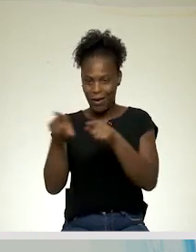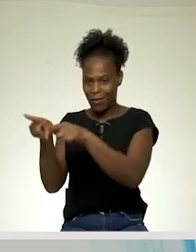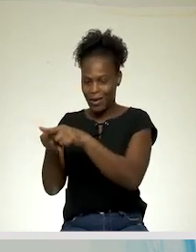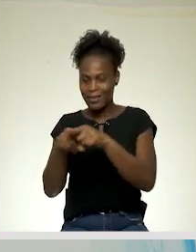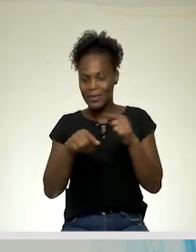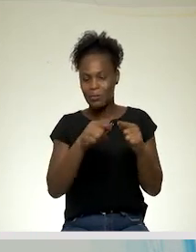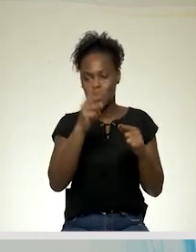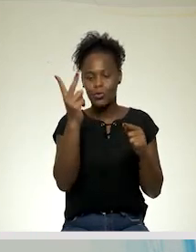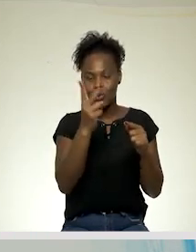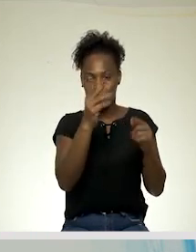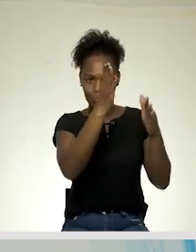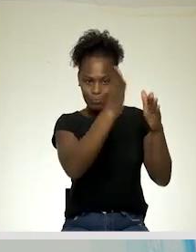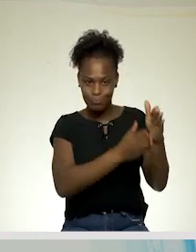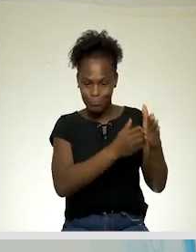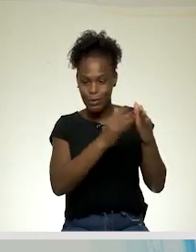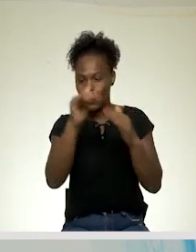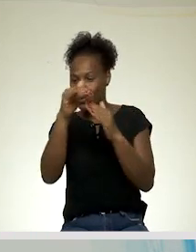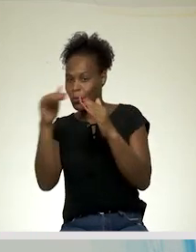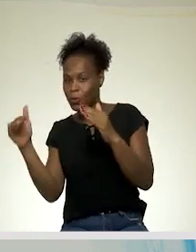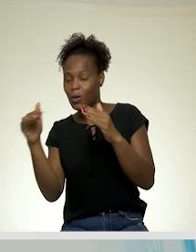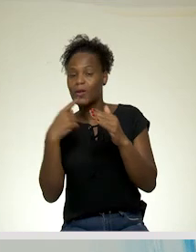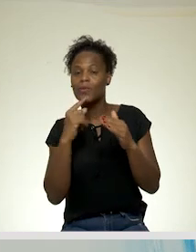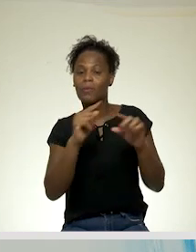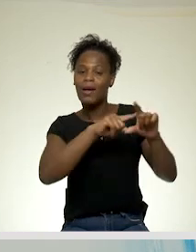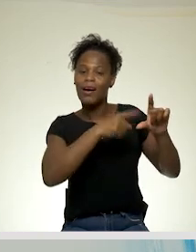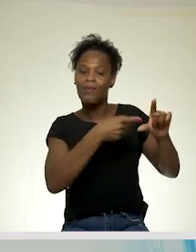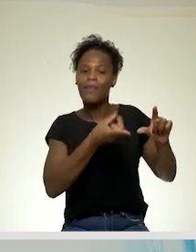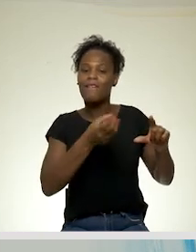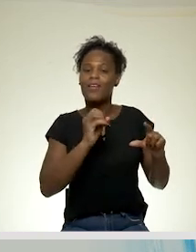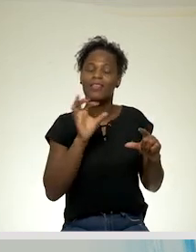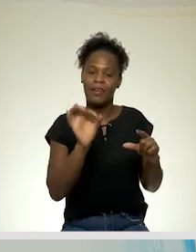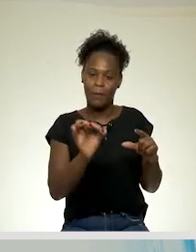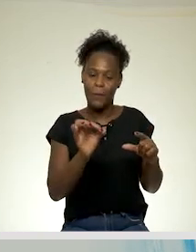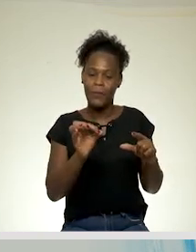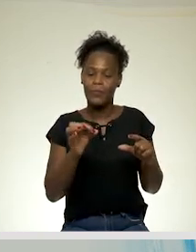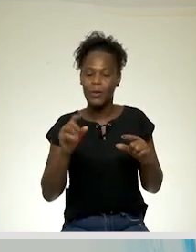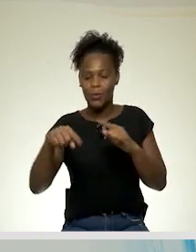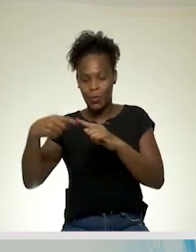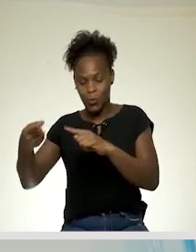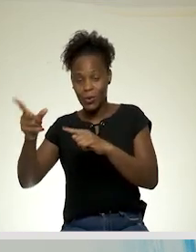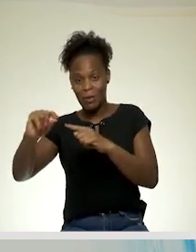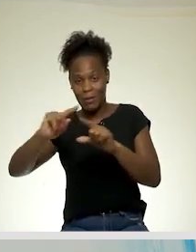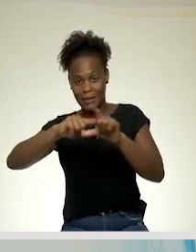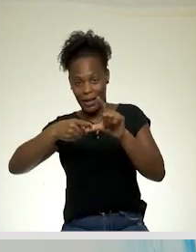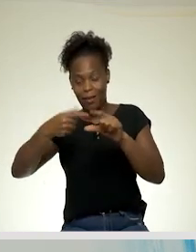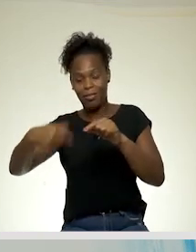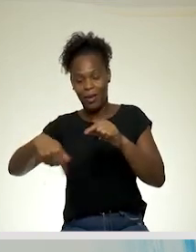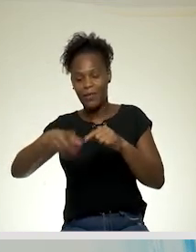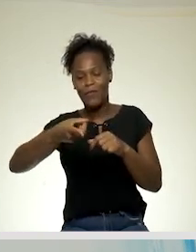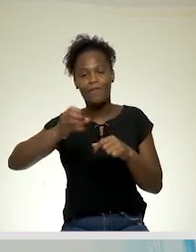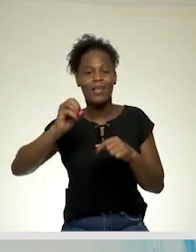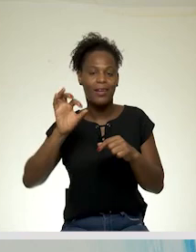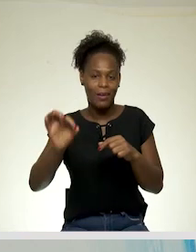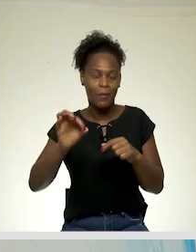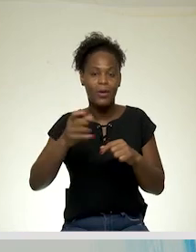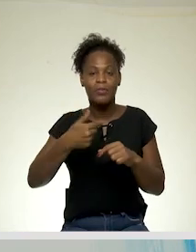centímetros. Entre esses dois lados, formam um ângulo de 90 graus. Do outro triângulo também formam um